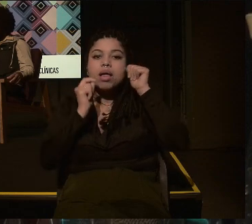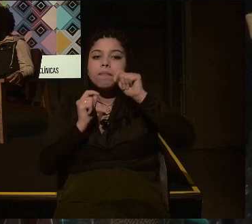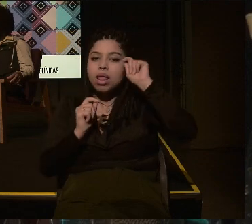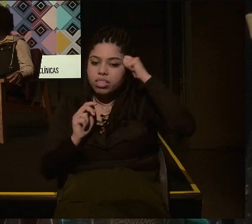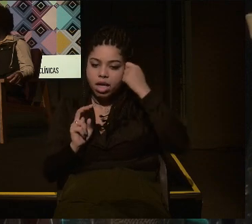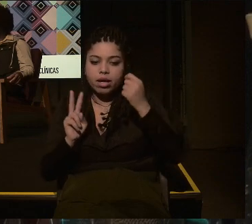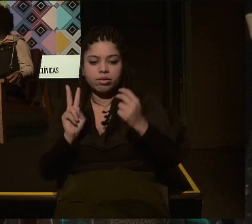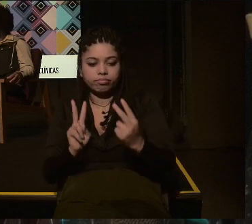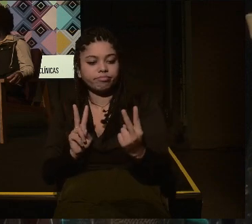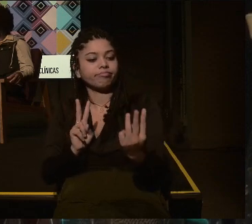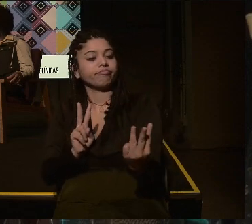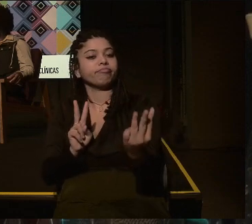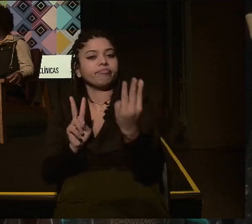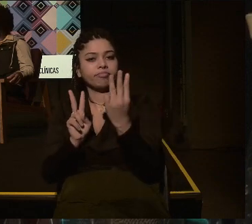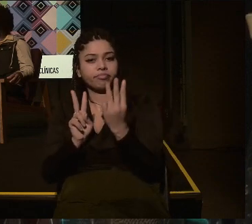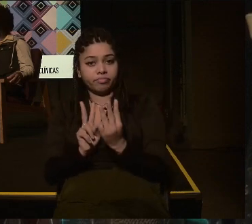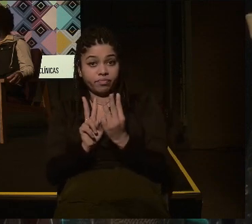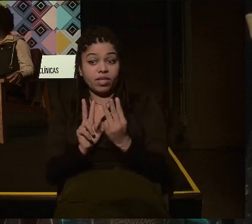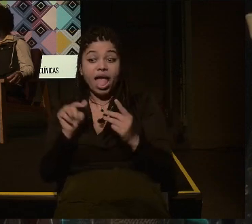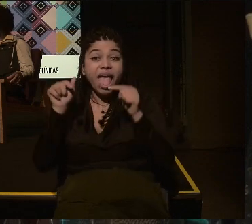Esse CAPS, ele